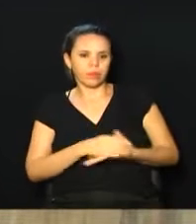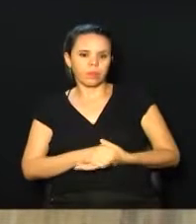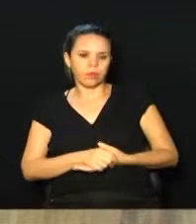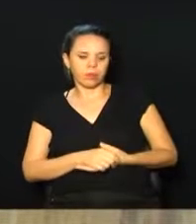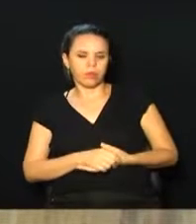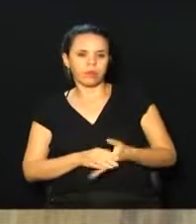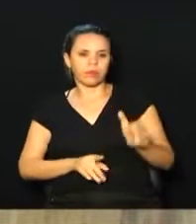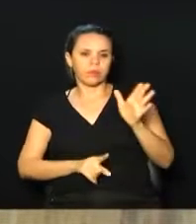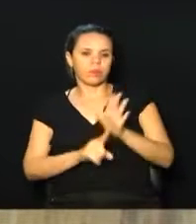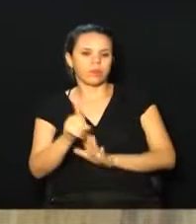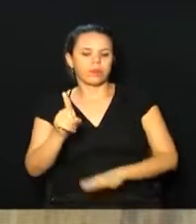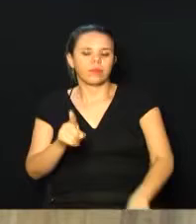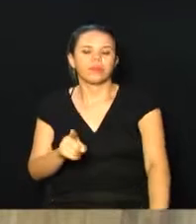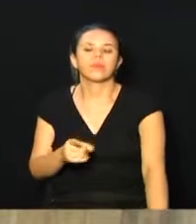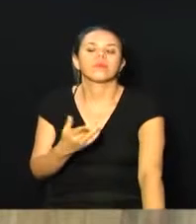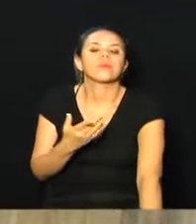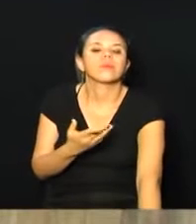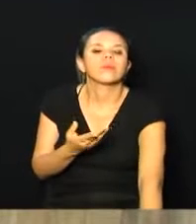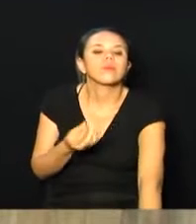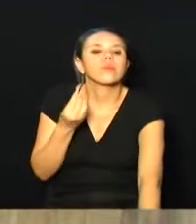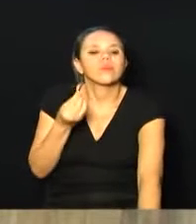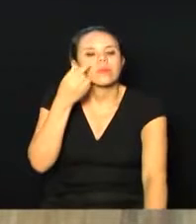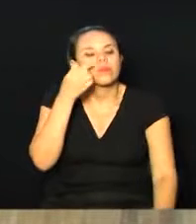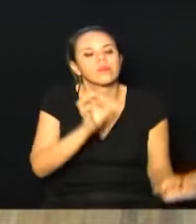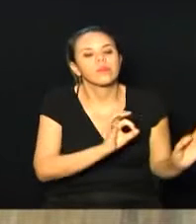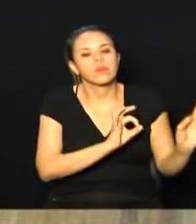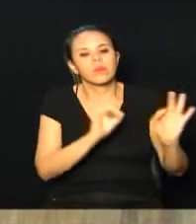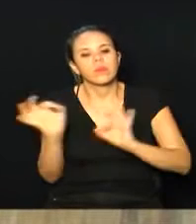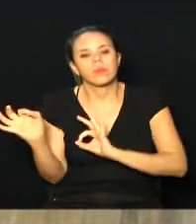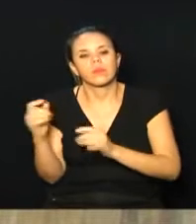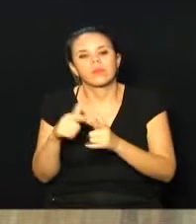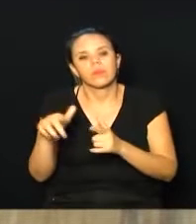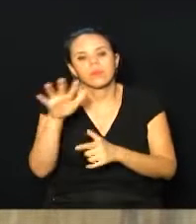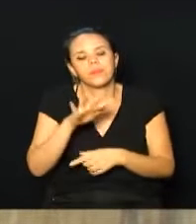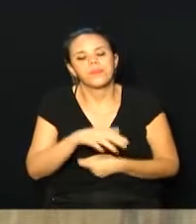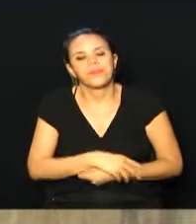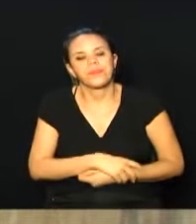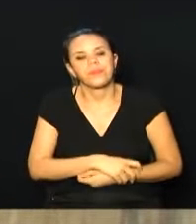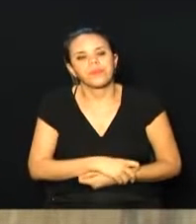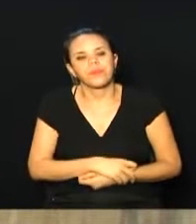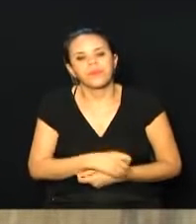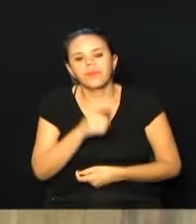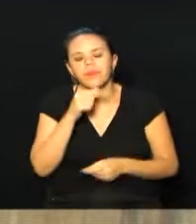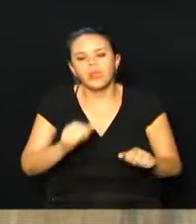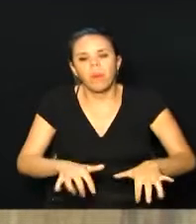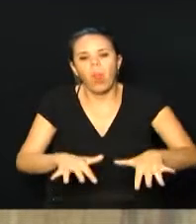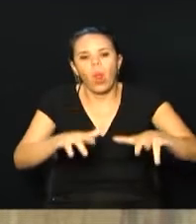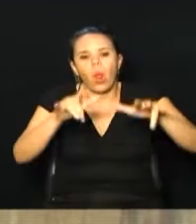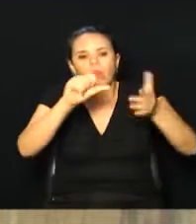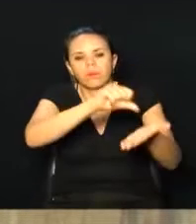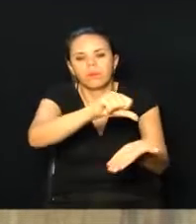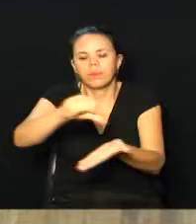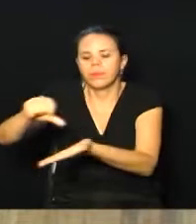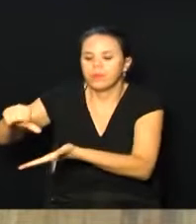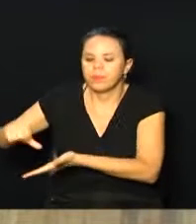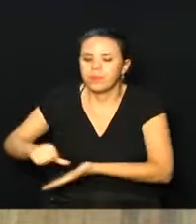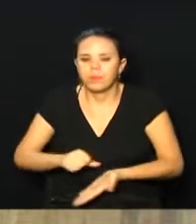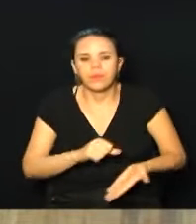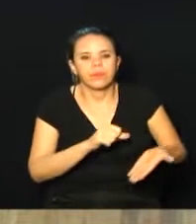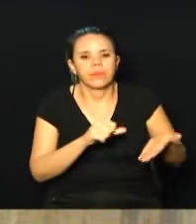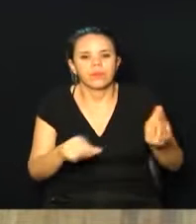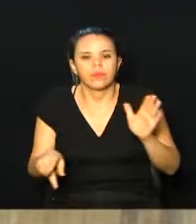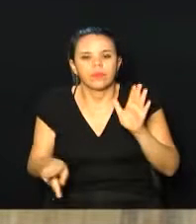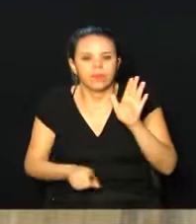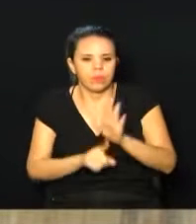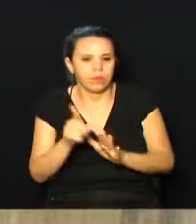já vou perguntar para o senhor, como o senhor acompanha essa situação, né, dos alagamentos em várias regiões, em especial eu pergunto